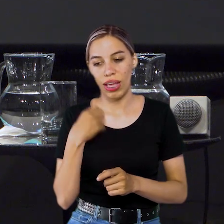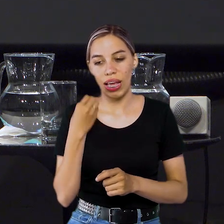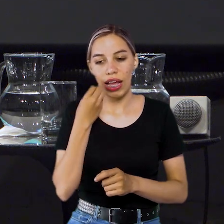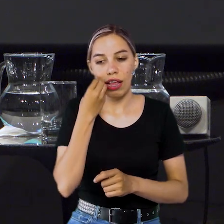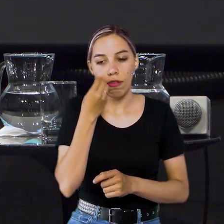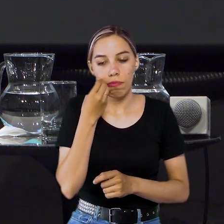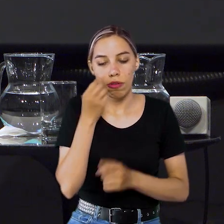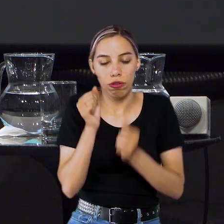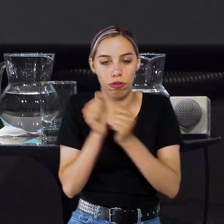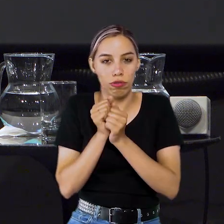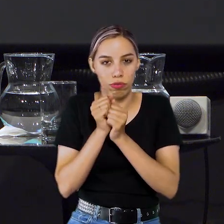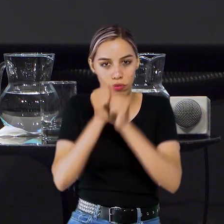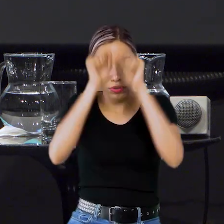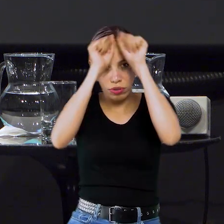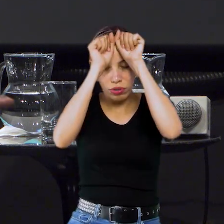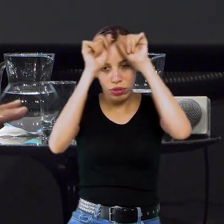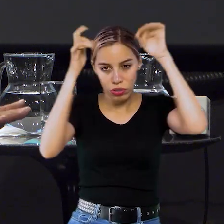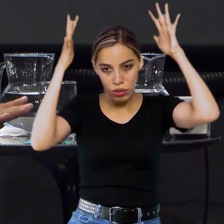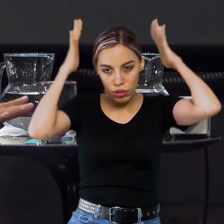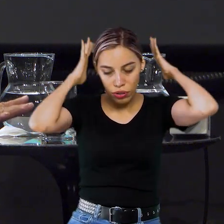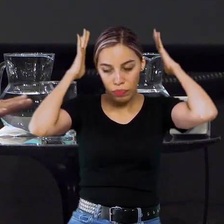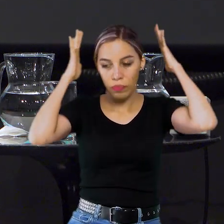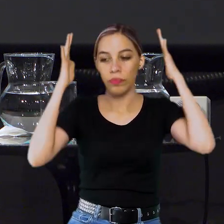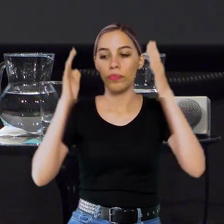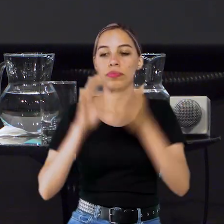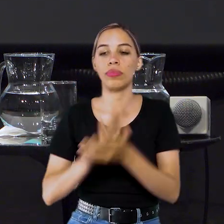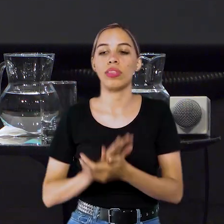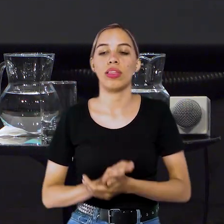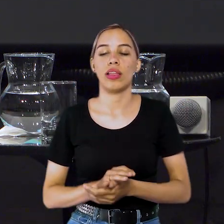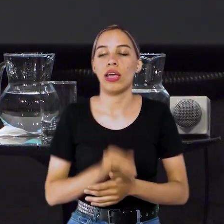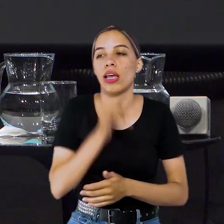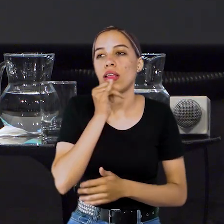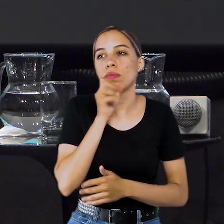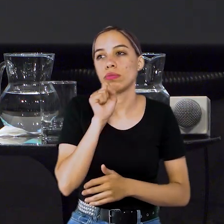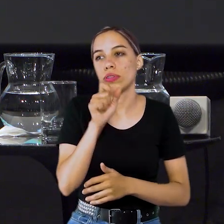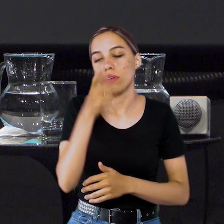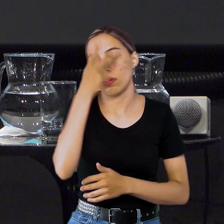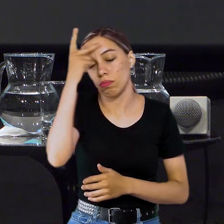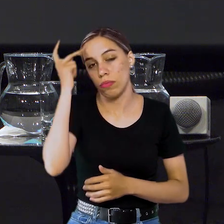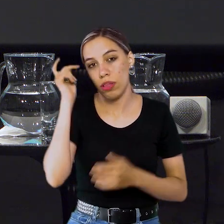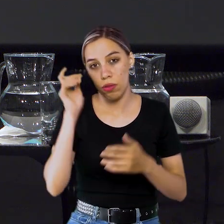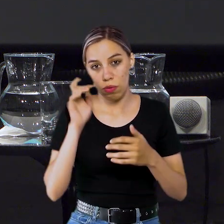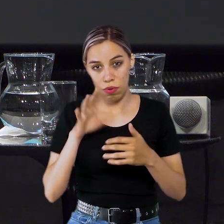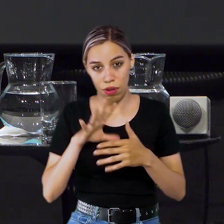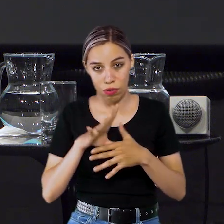pajé. Quando alguém está doente, né?